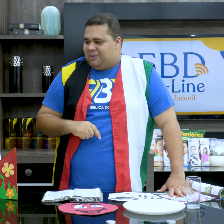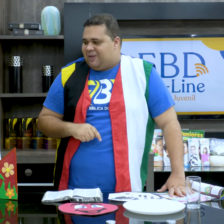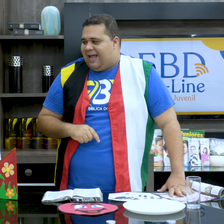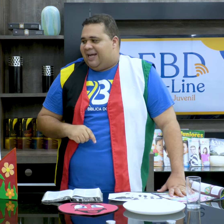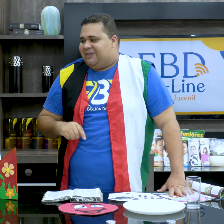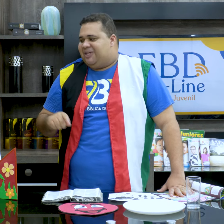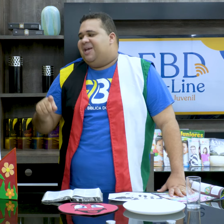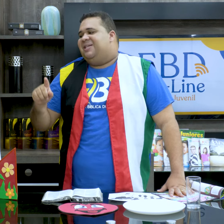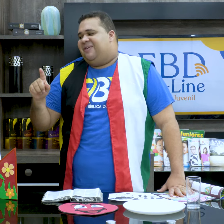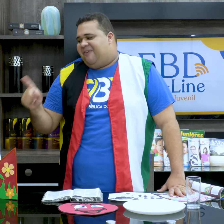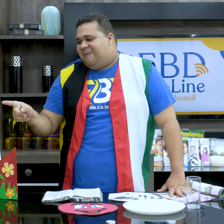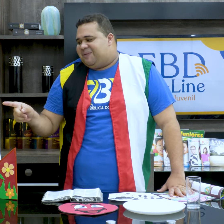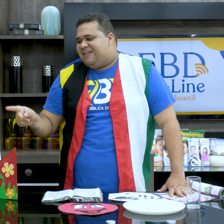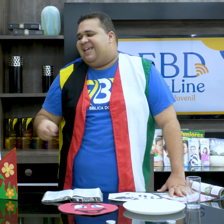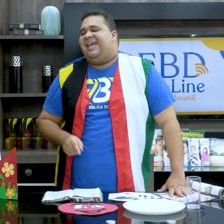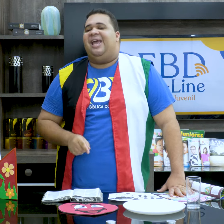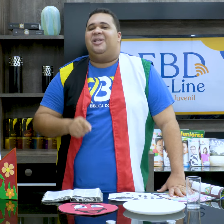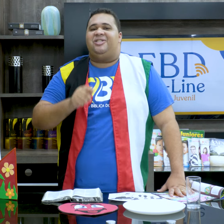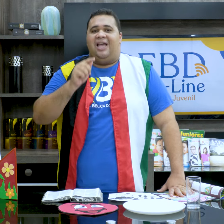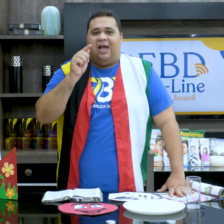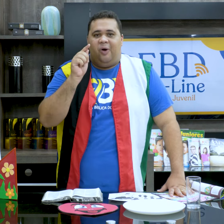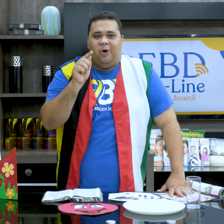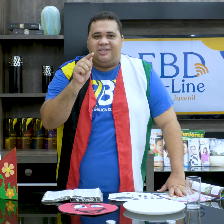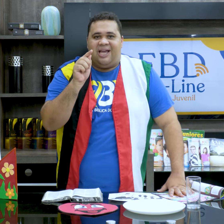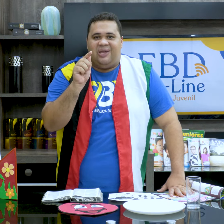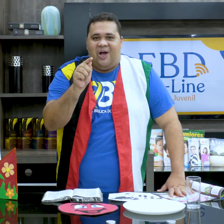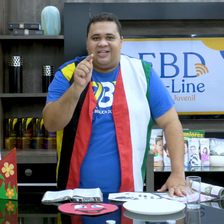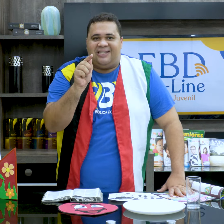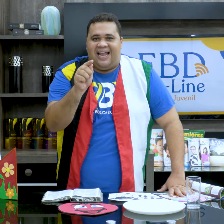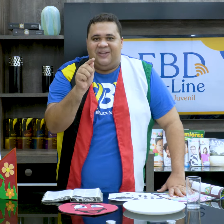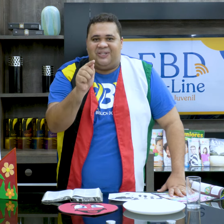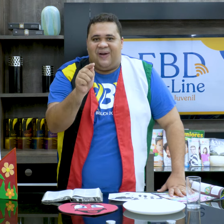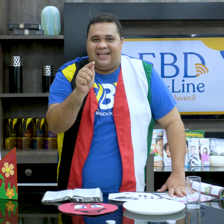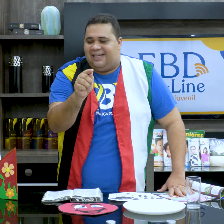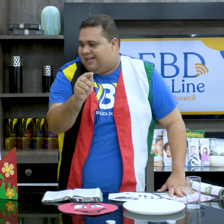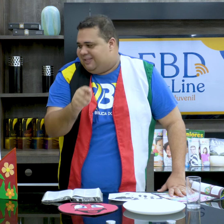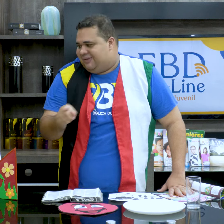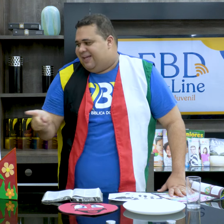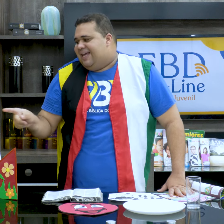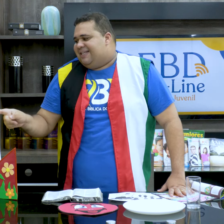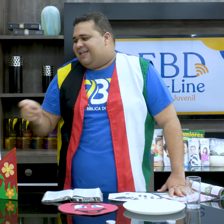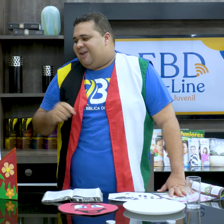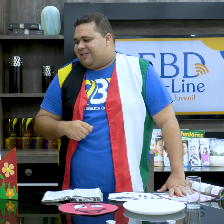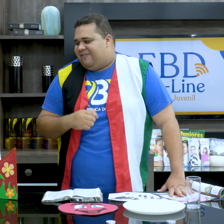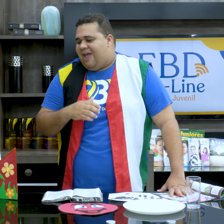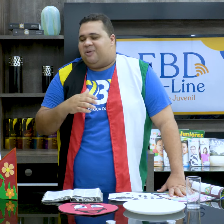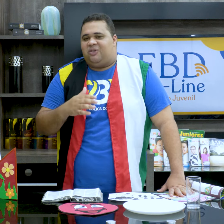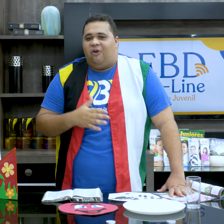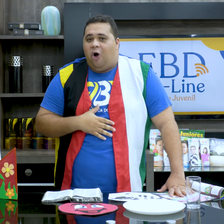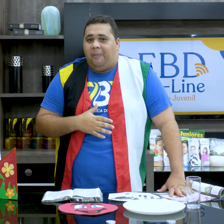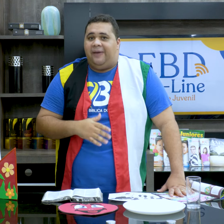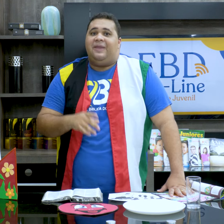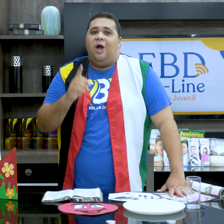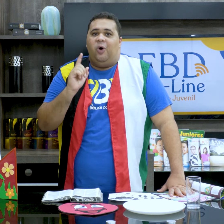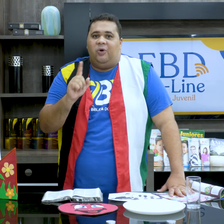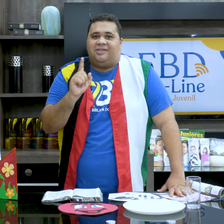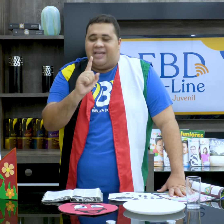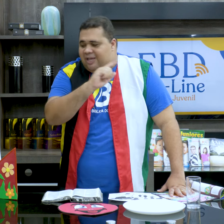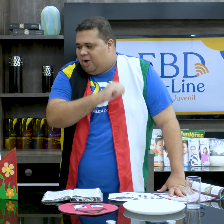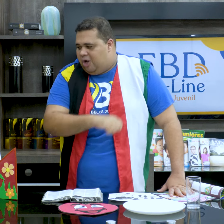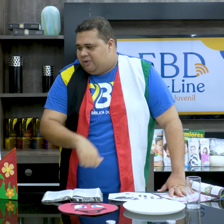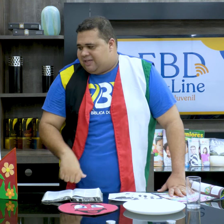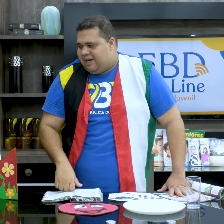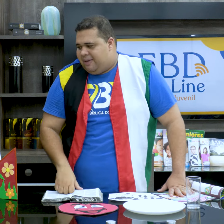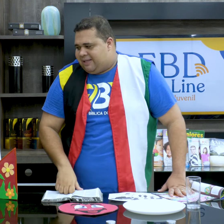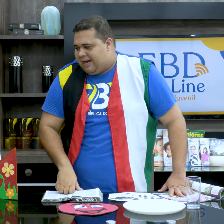seremos consolados se formos perseguidos o senhor está nos guardando se nós tivermos fome o